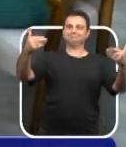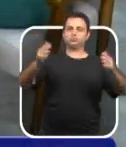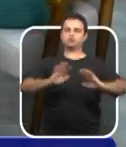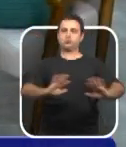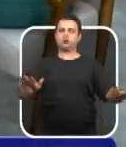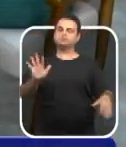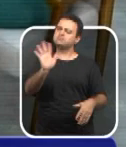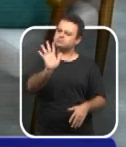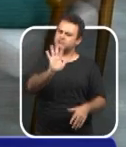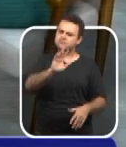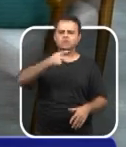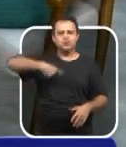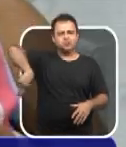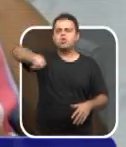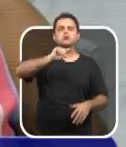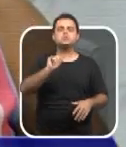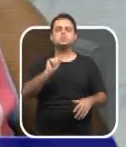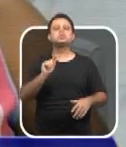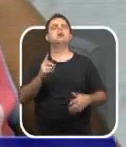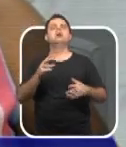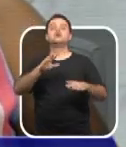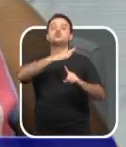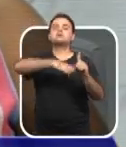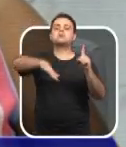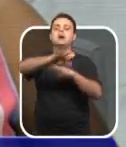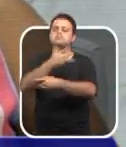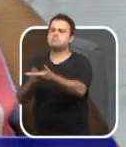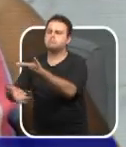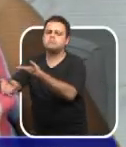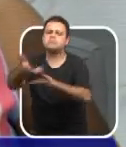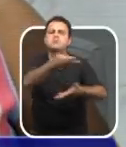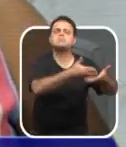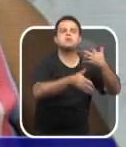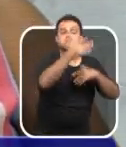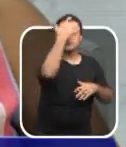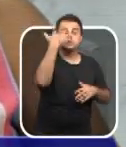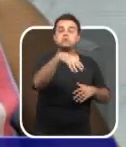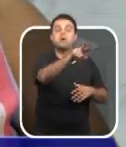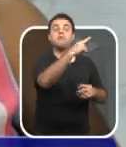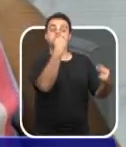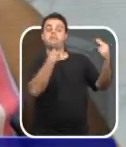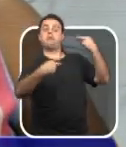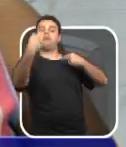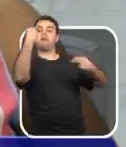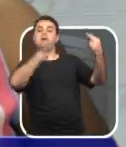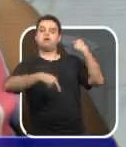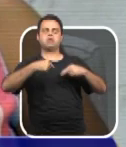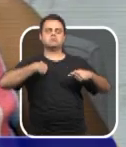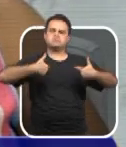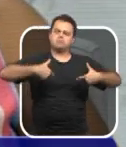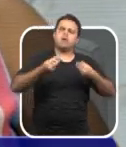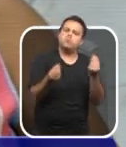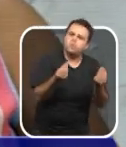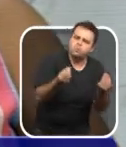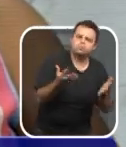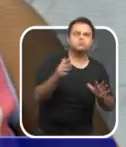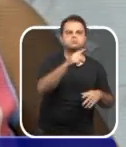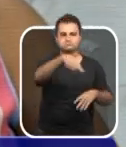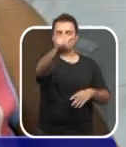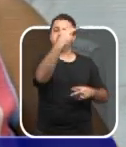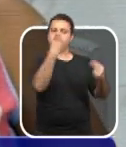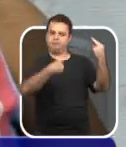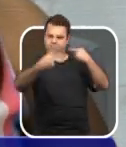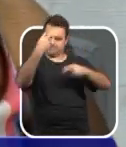estarmos presentes na sociedade e as pessoas entenderem o trabalho do vereador. Eu gosto de estar como vereadora, eu gosto de lutar pelo direito